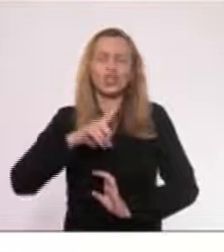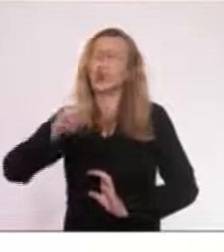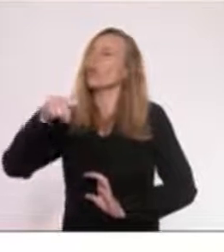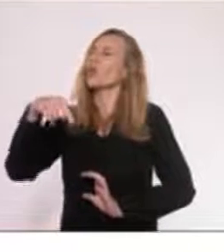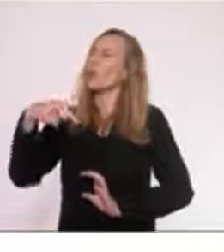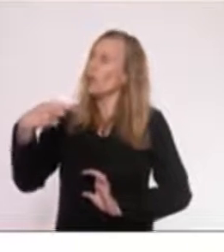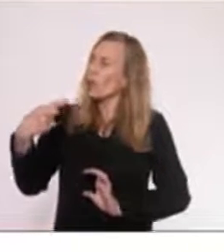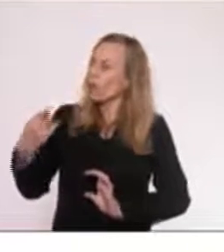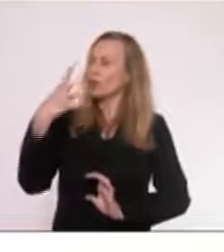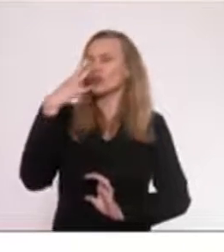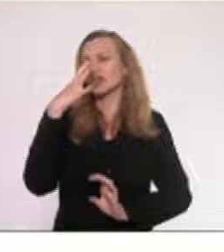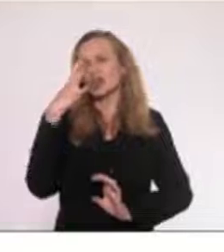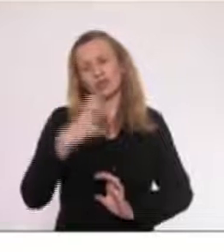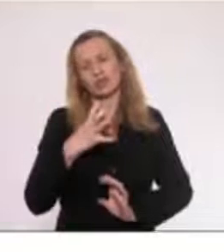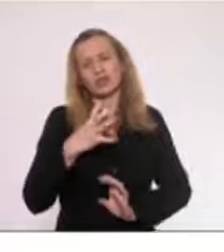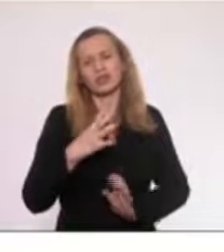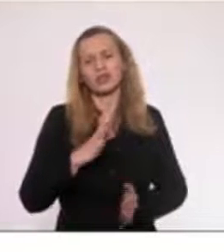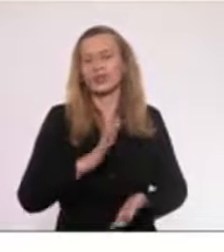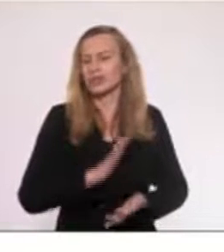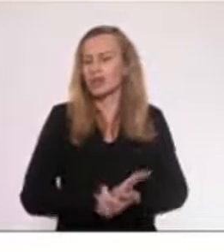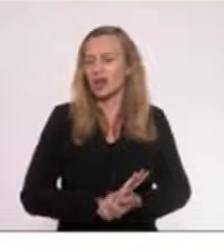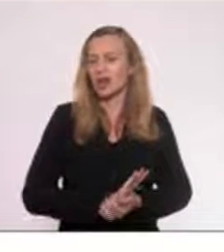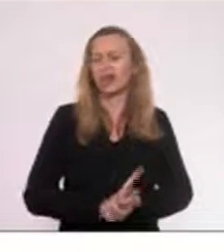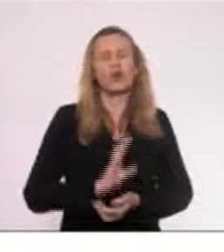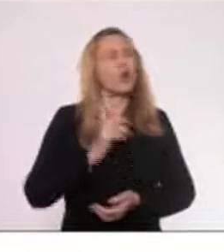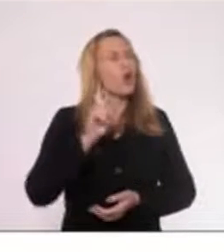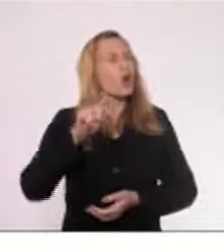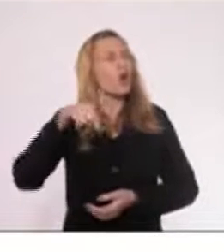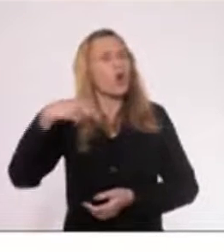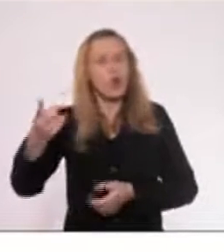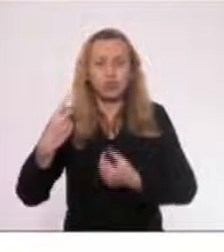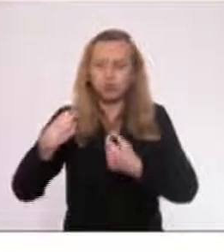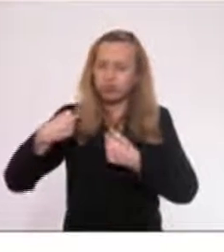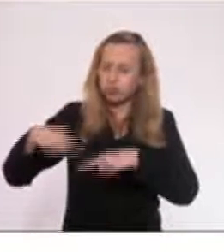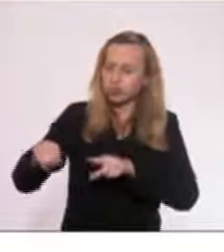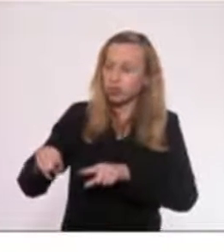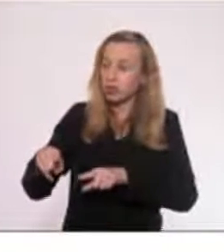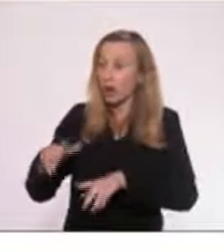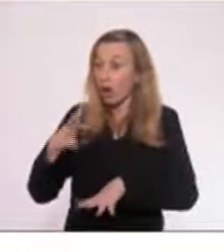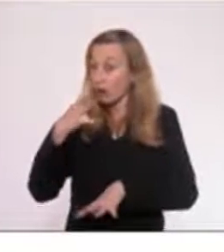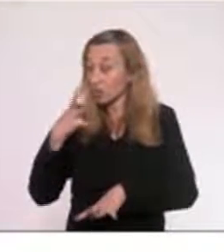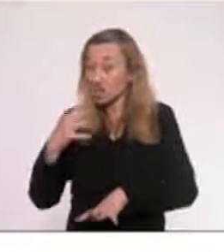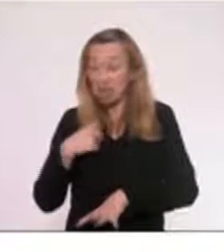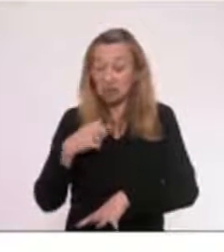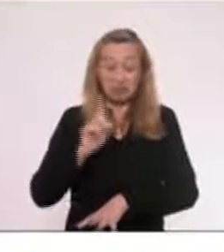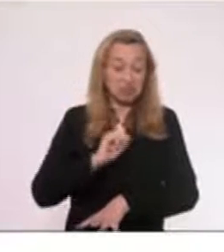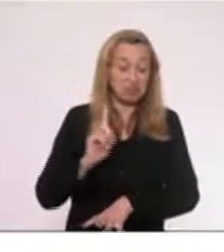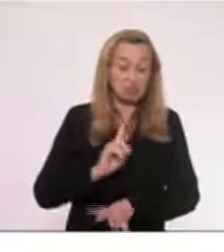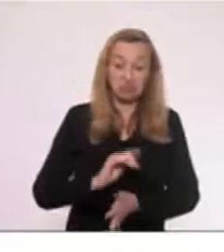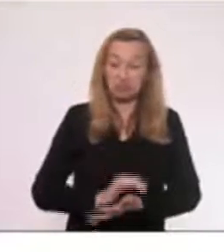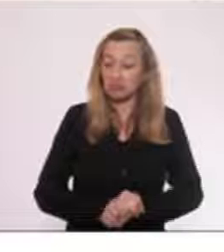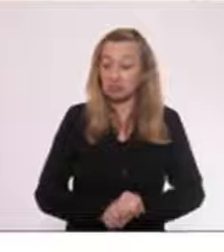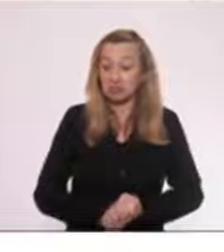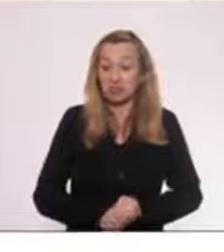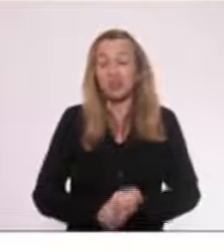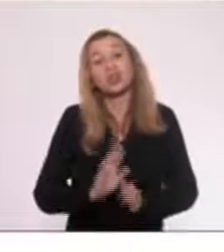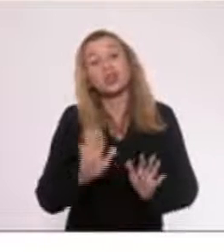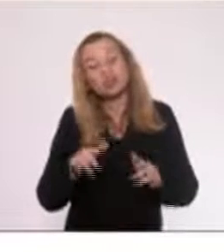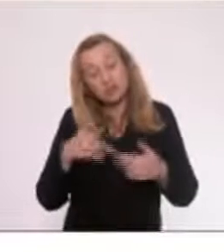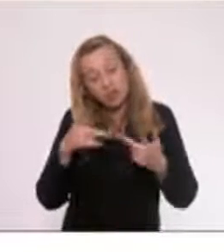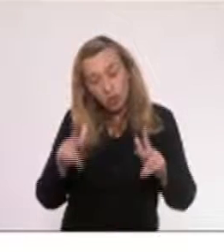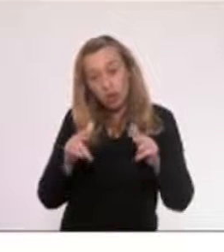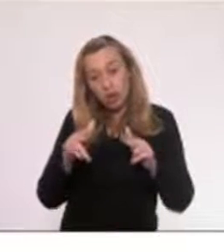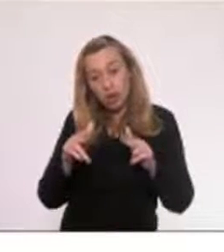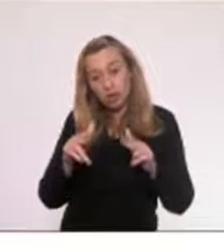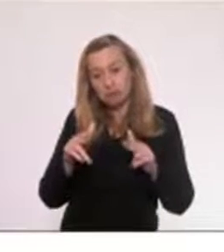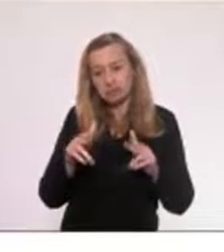outra acusação, outro ataque no campo pessoal. Não me admira. Da mesma forma, eu quero dizer que eu não